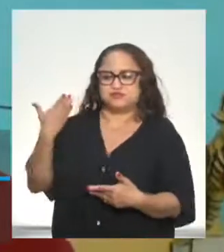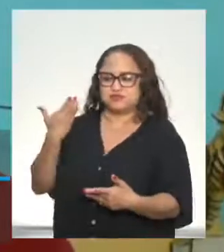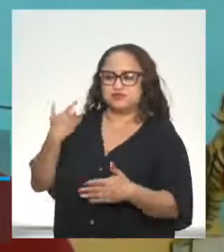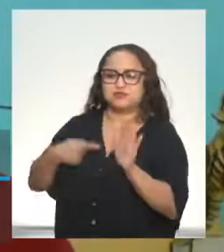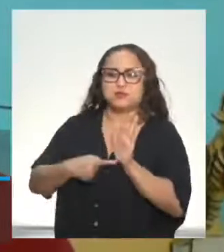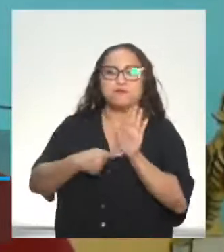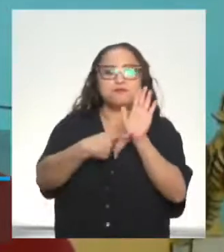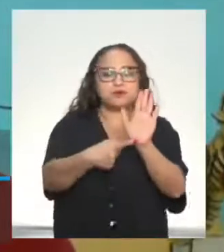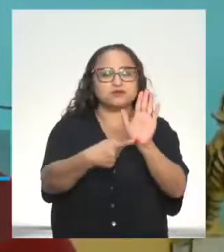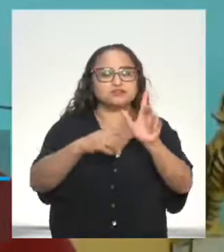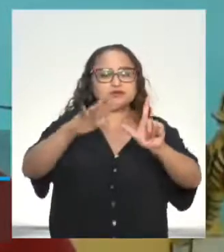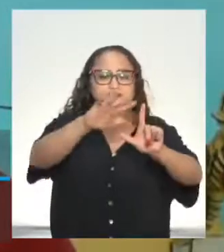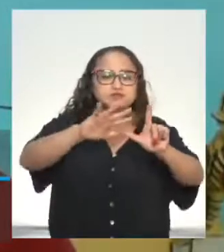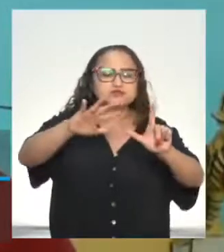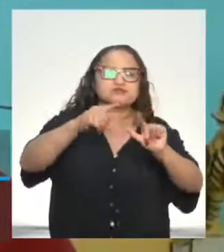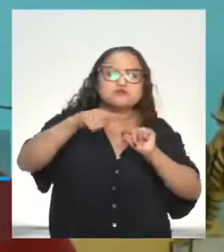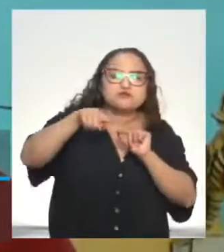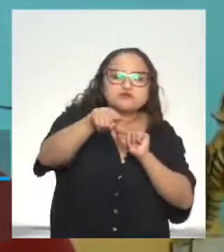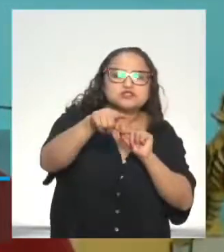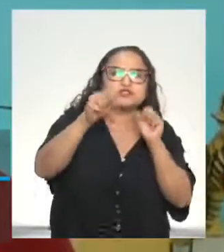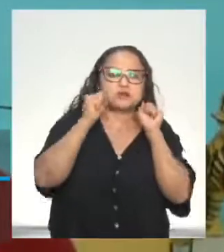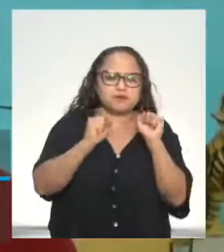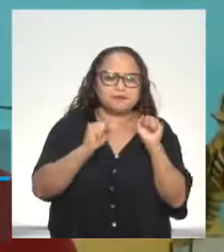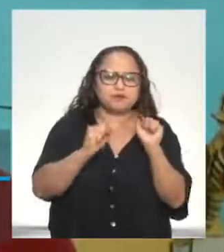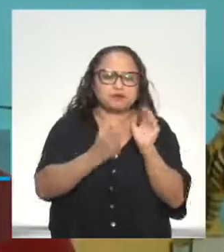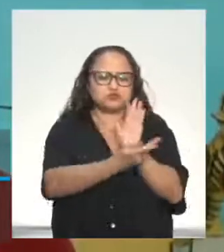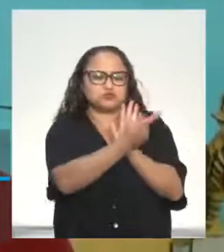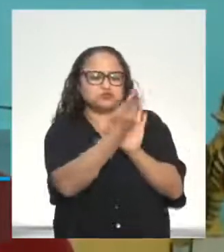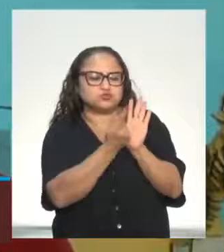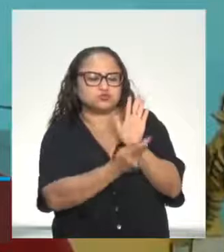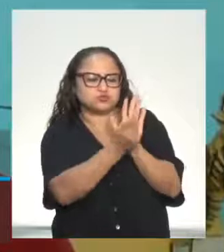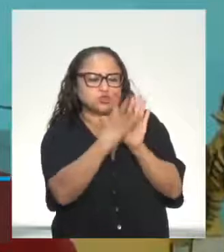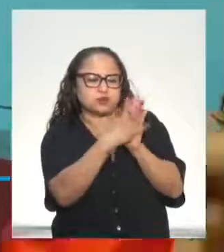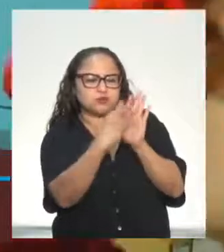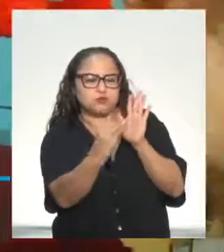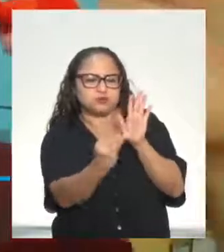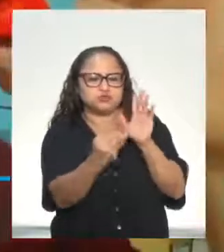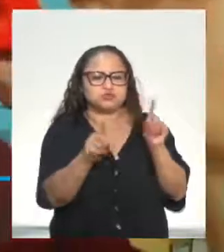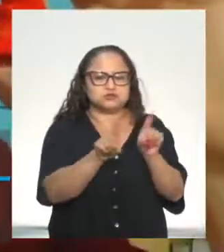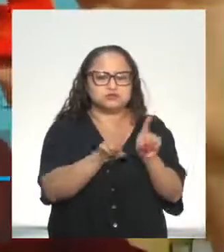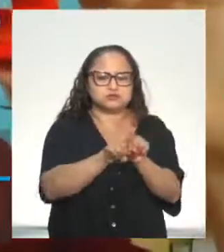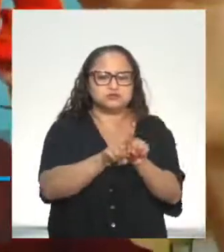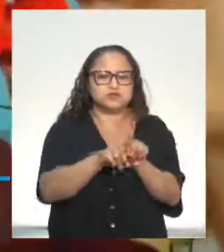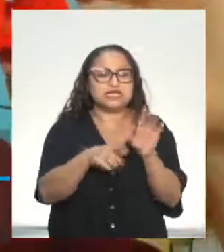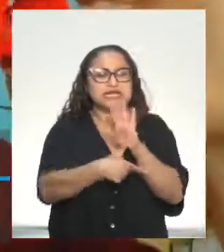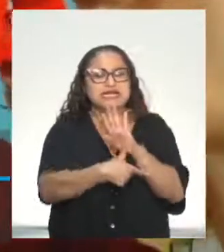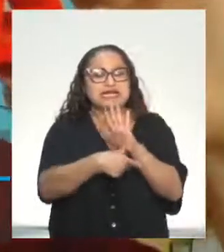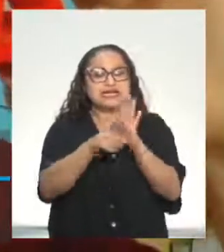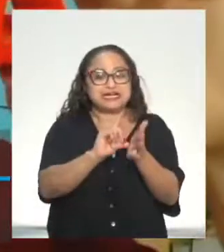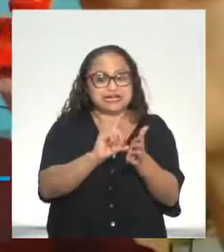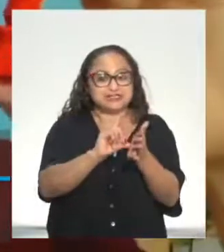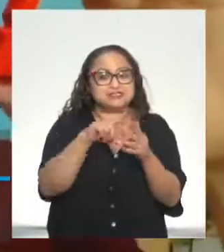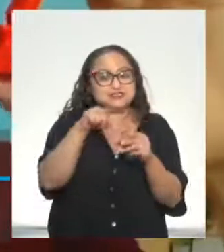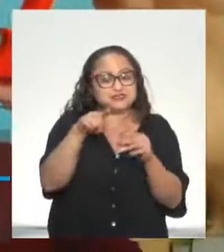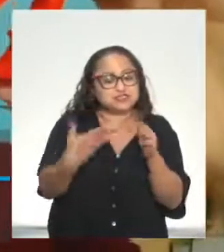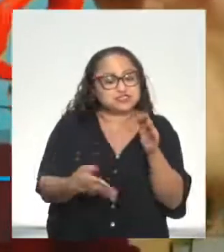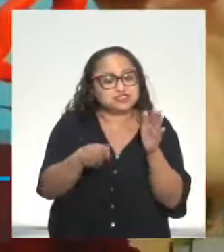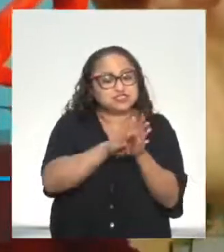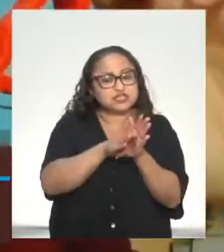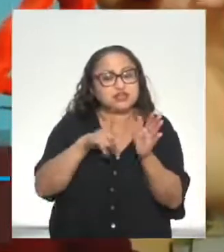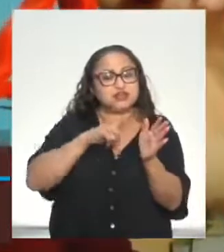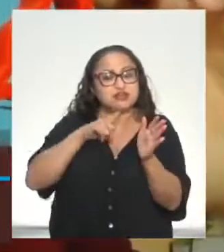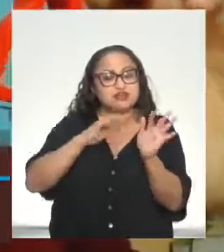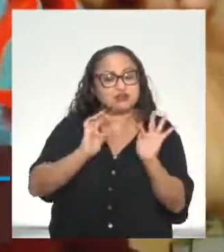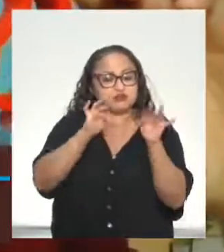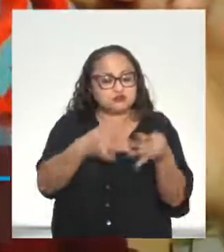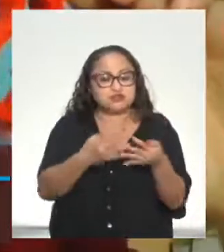uma plataforma onde você possa fazer o desenho, possa modelar. Antes de você chegar a uma peça como essa, isso passou por